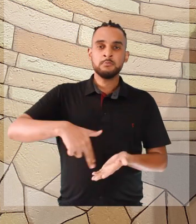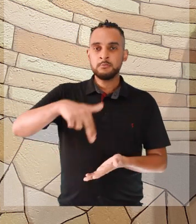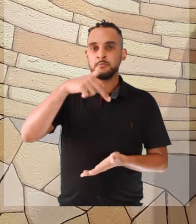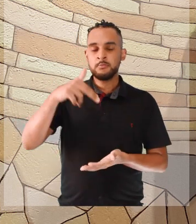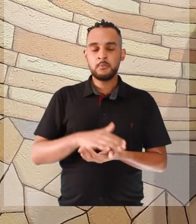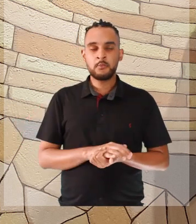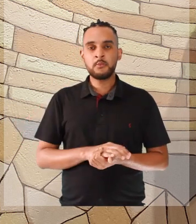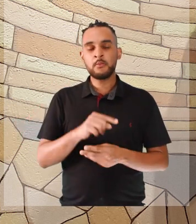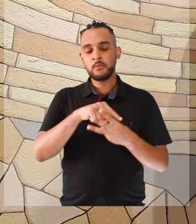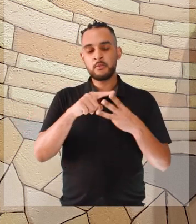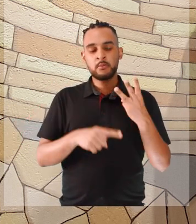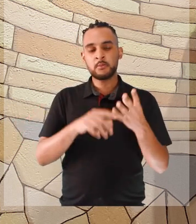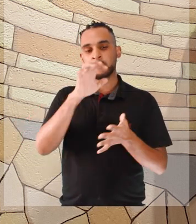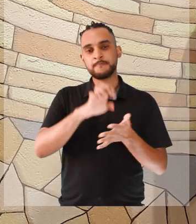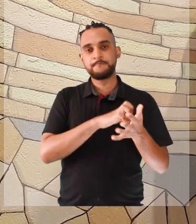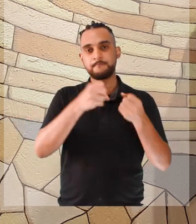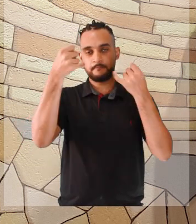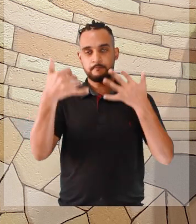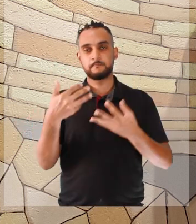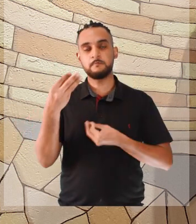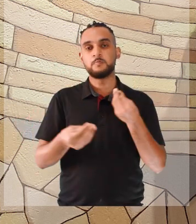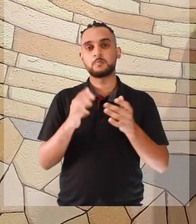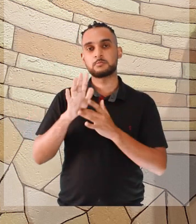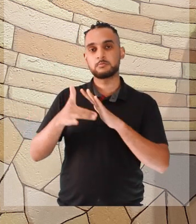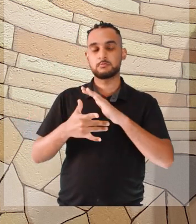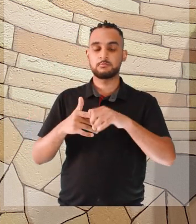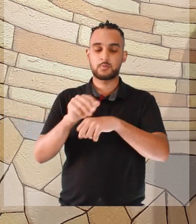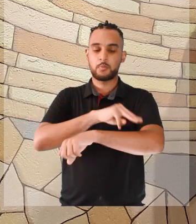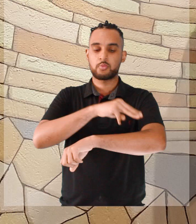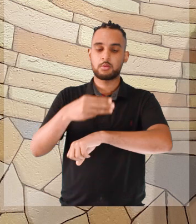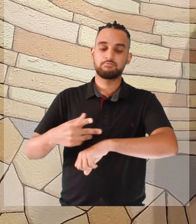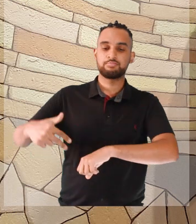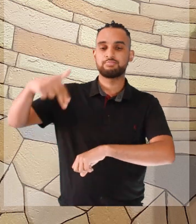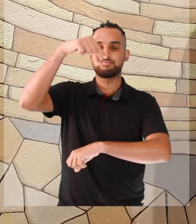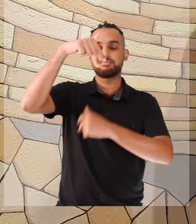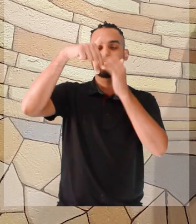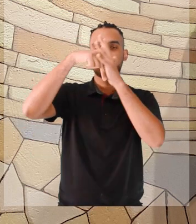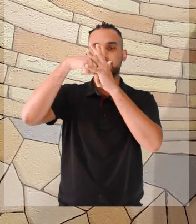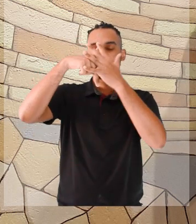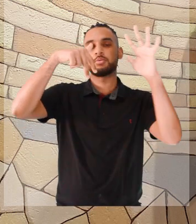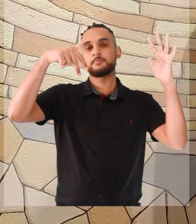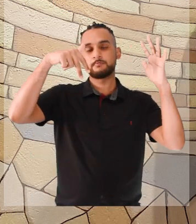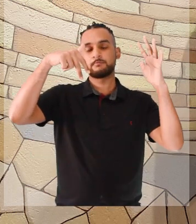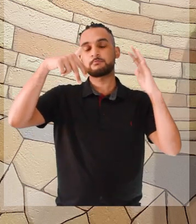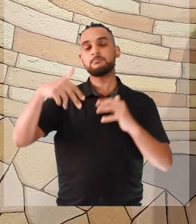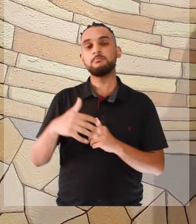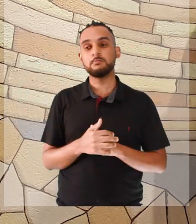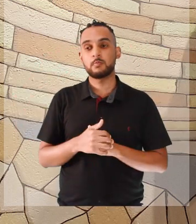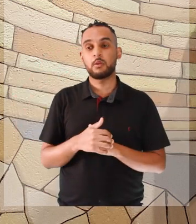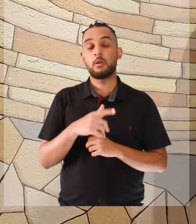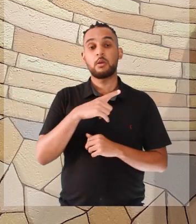sua ressurreição. Três evangelhos contam como Jesus, no alto de uma montanha, resplandeceu, ou